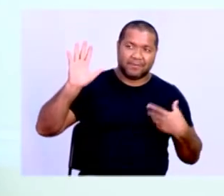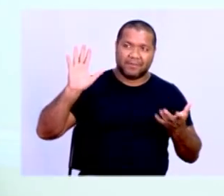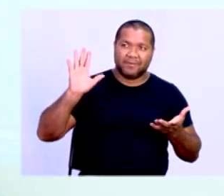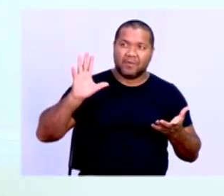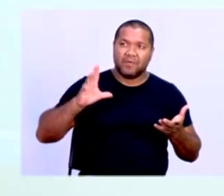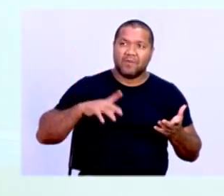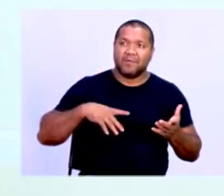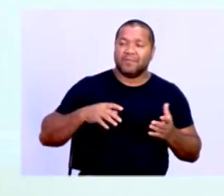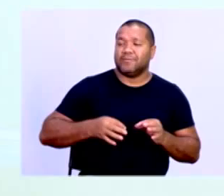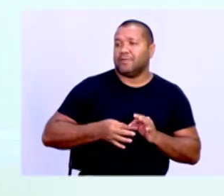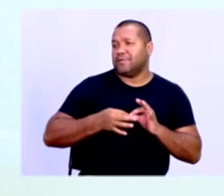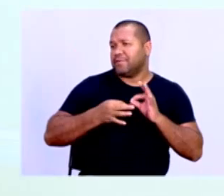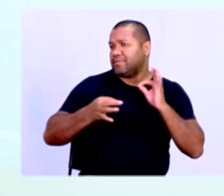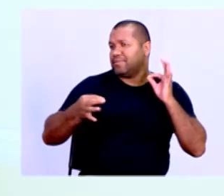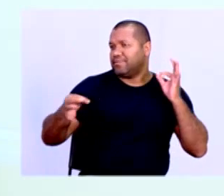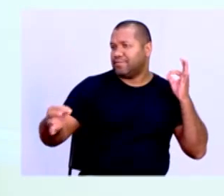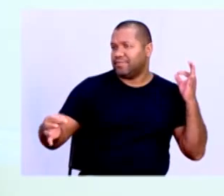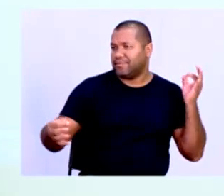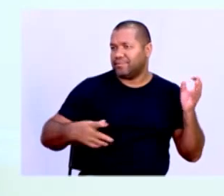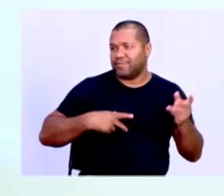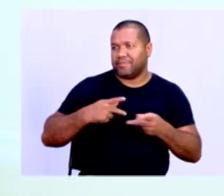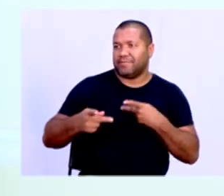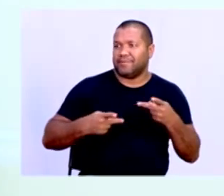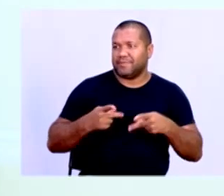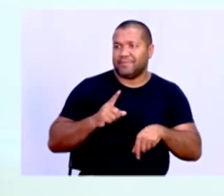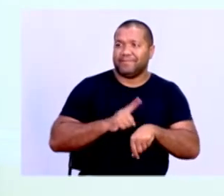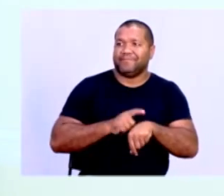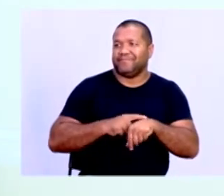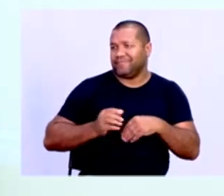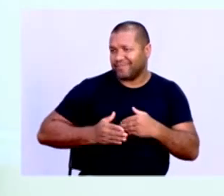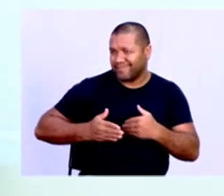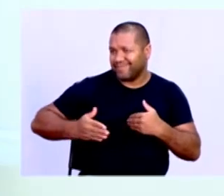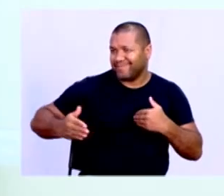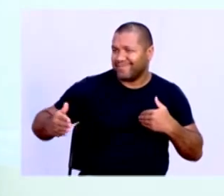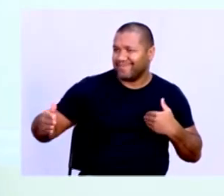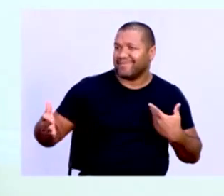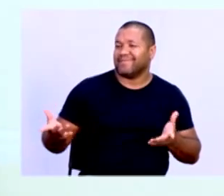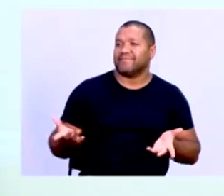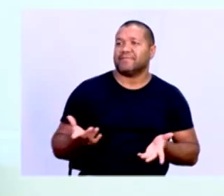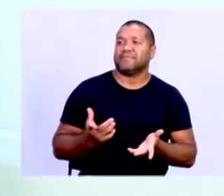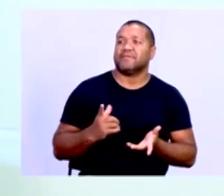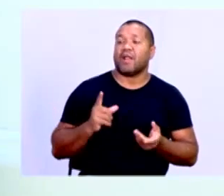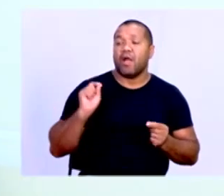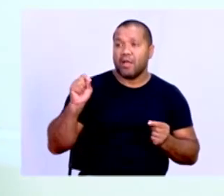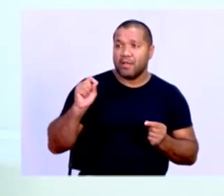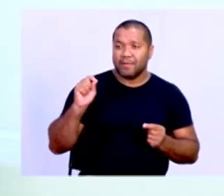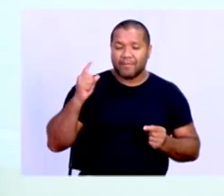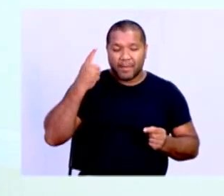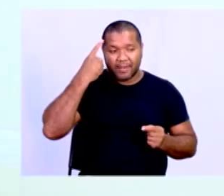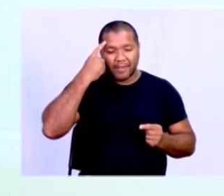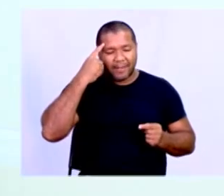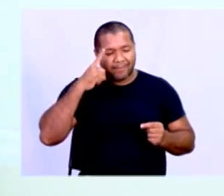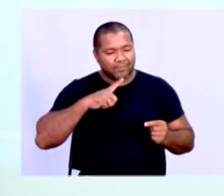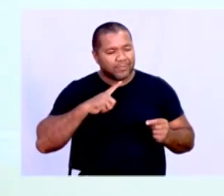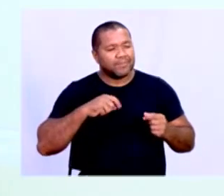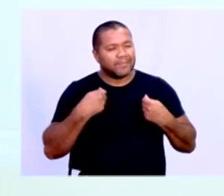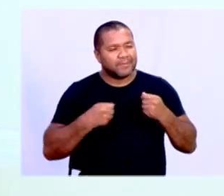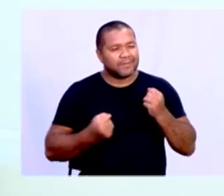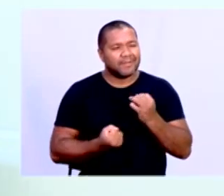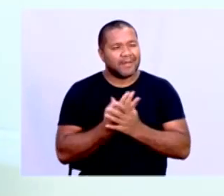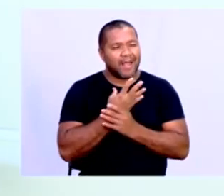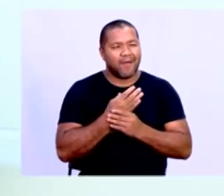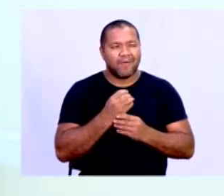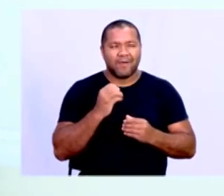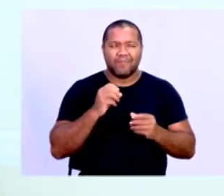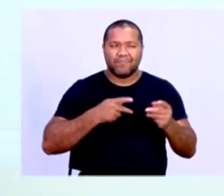com um tempo muito grande de desenvolvimento. Então, eles desenvolveram um método ágil, de uma